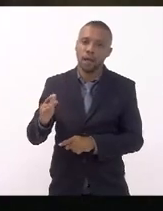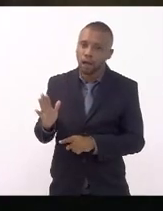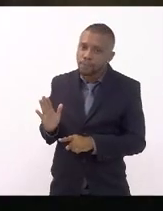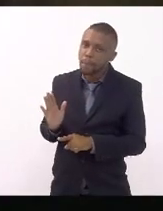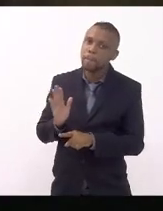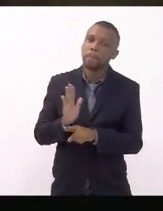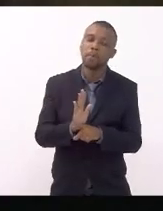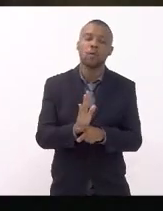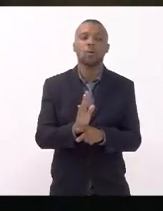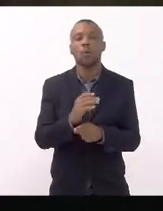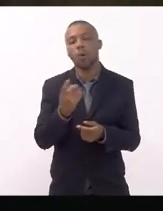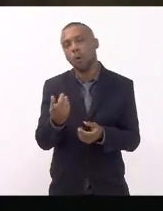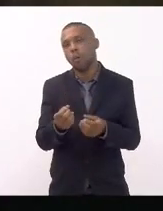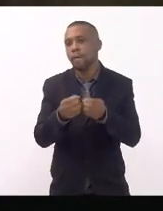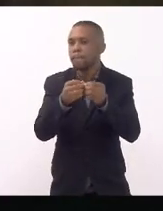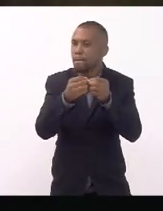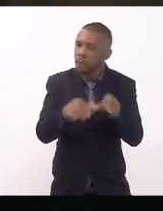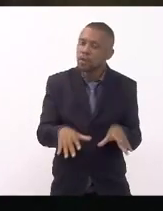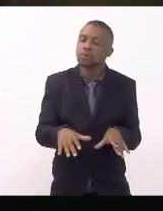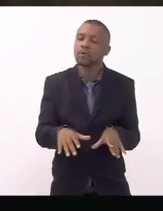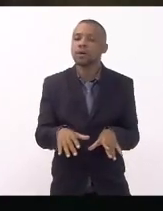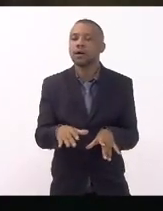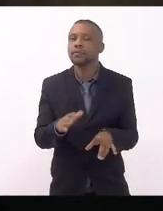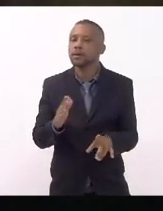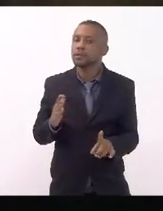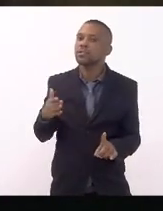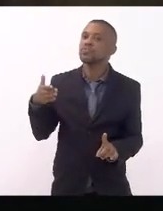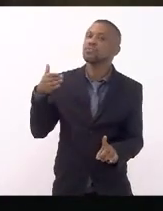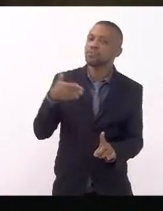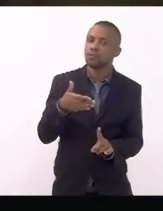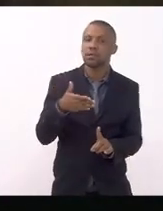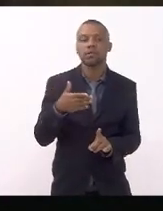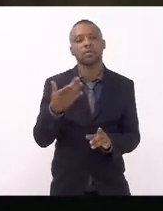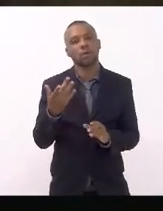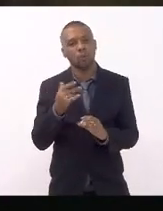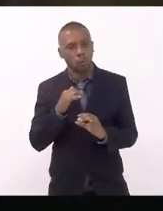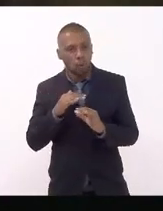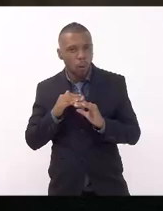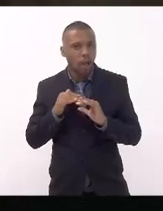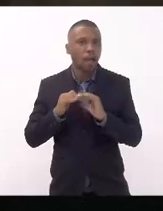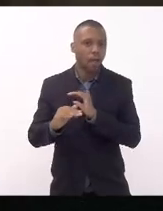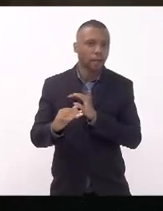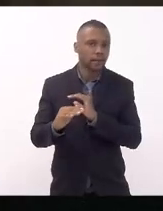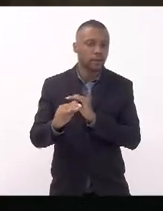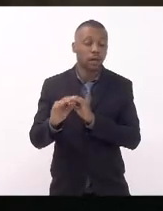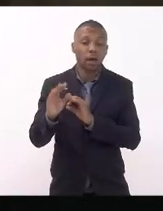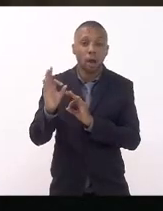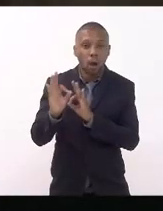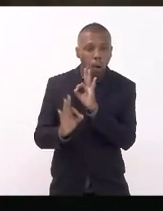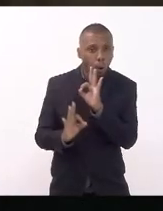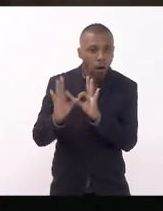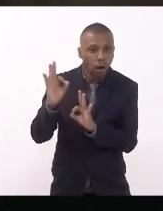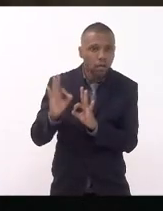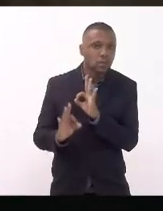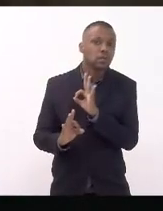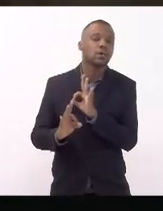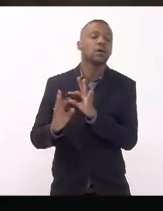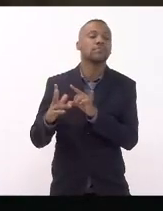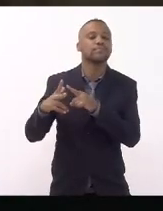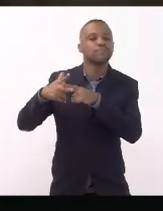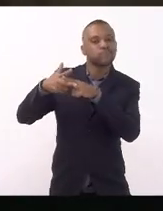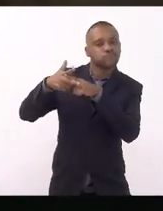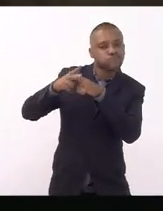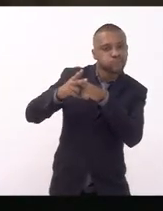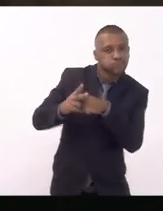beneficiadas, afetadas diretamente com essa mensagem, organizando,